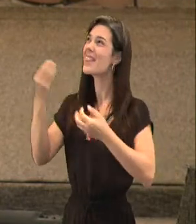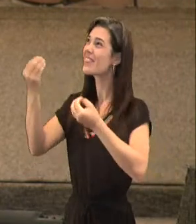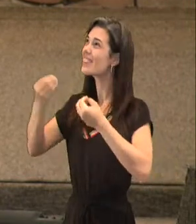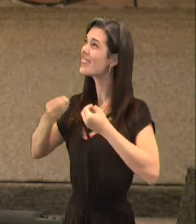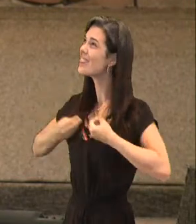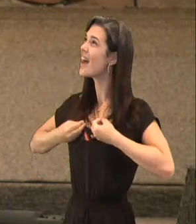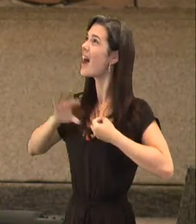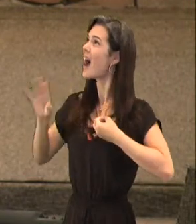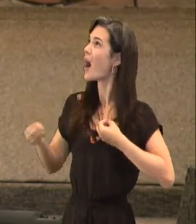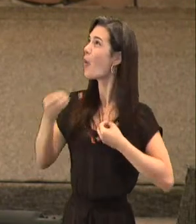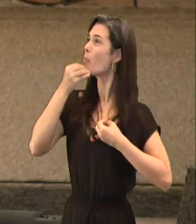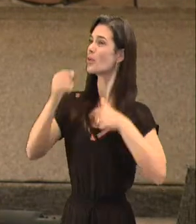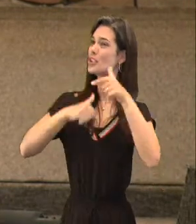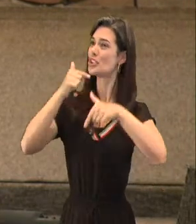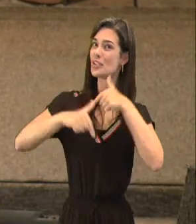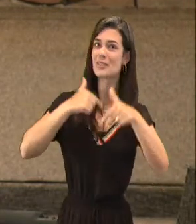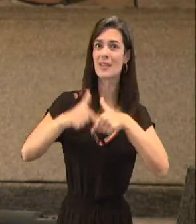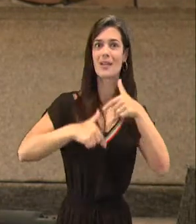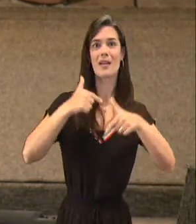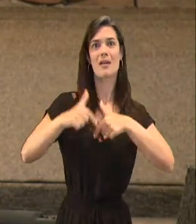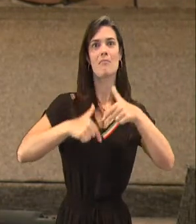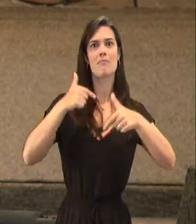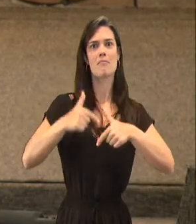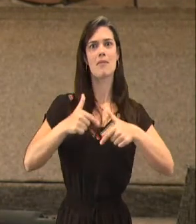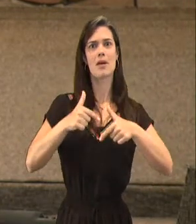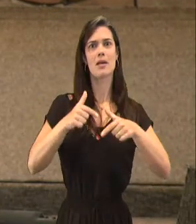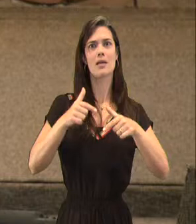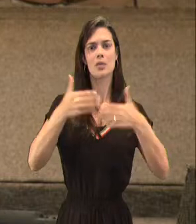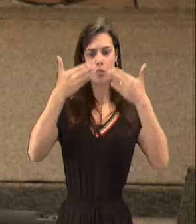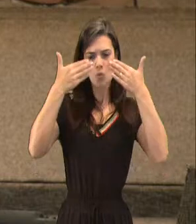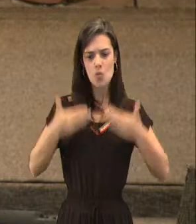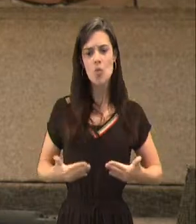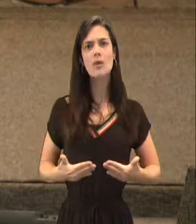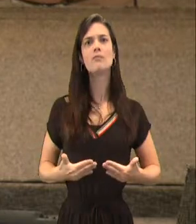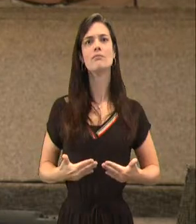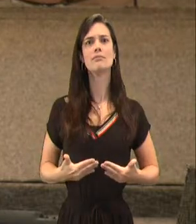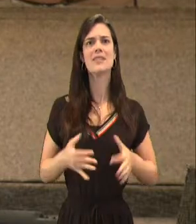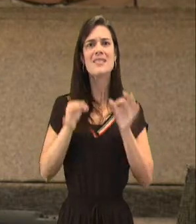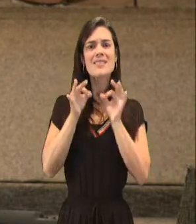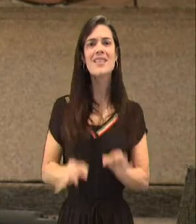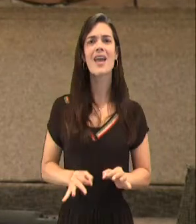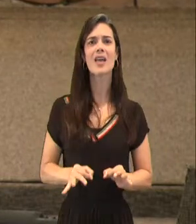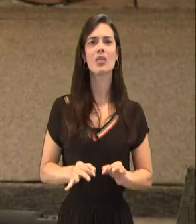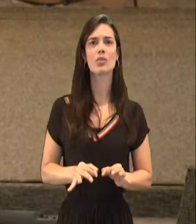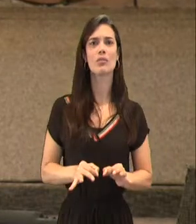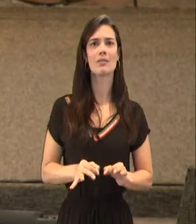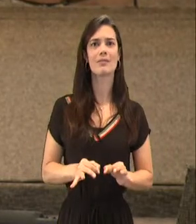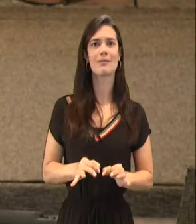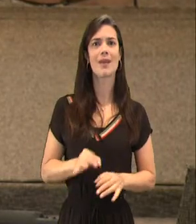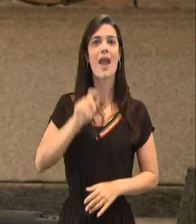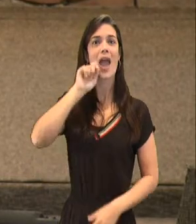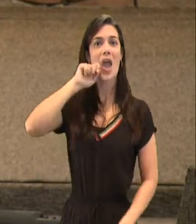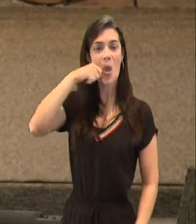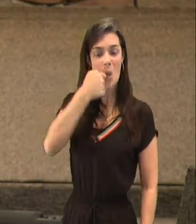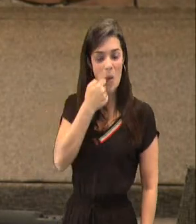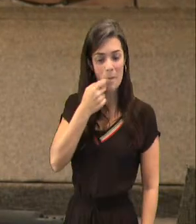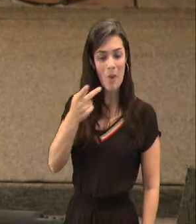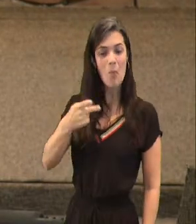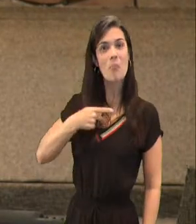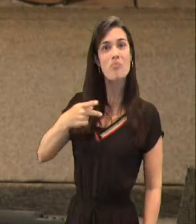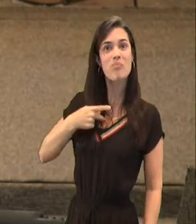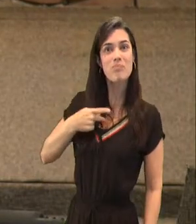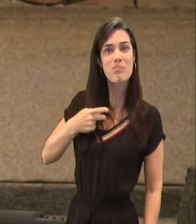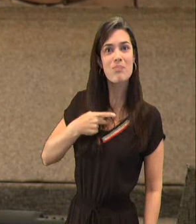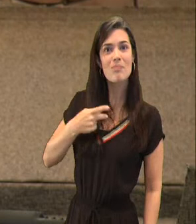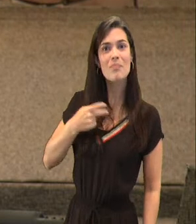de exercermos honestidade. É o pão nosso de cada dia. E o que podemos aprender com a expressão cada dia?